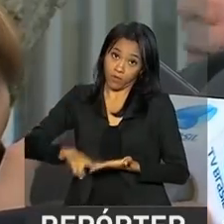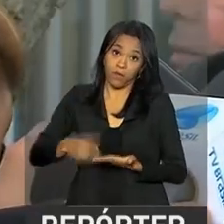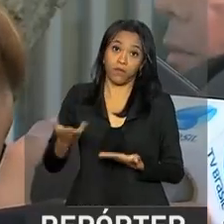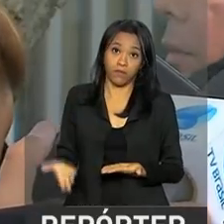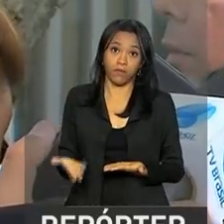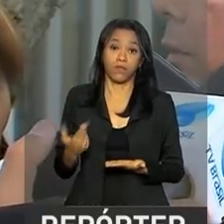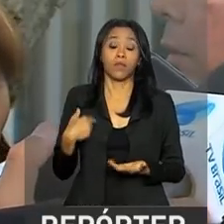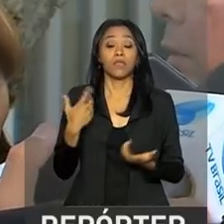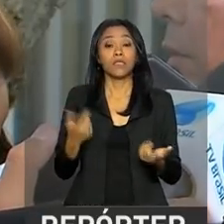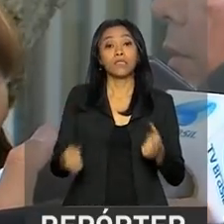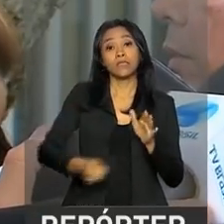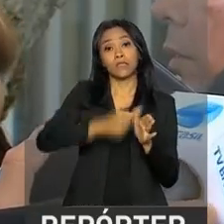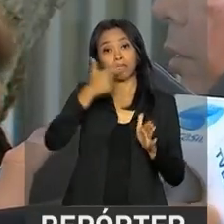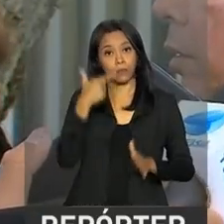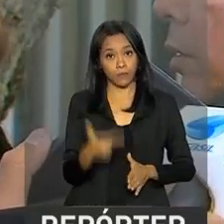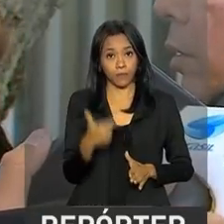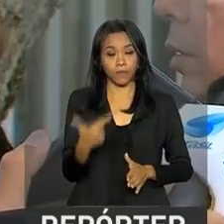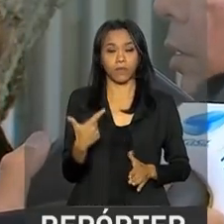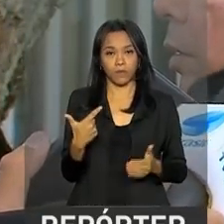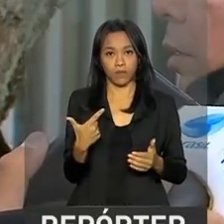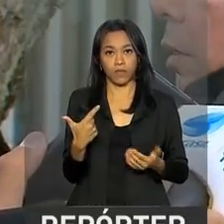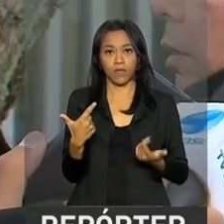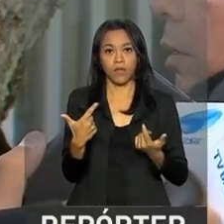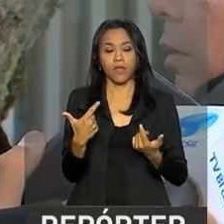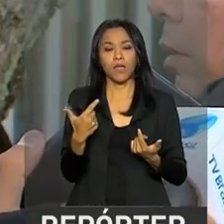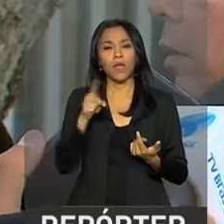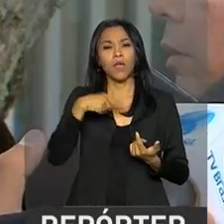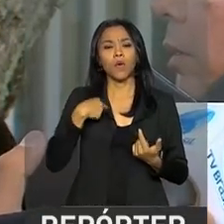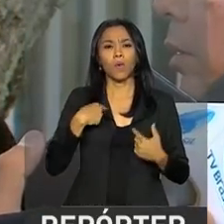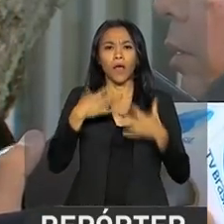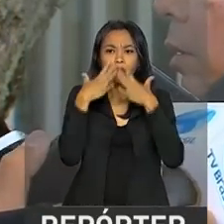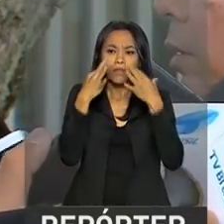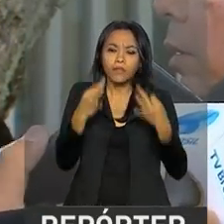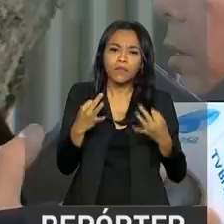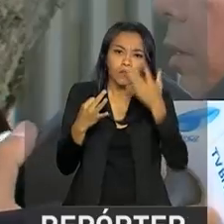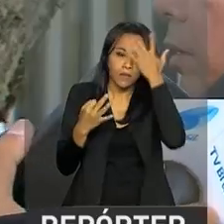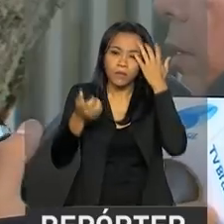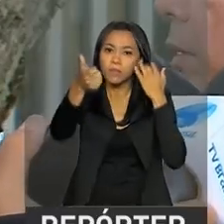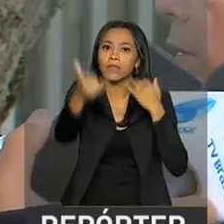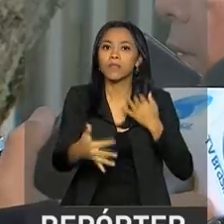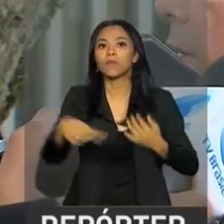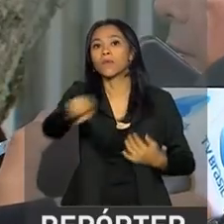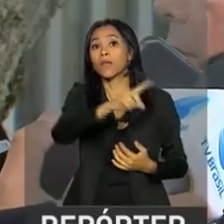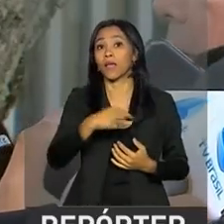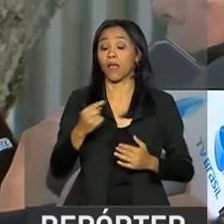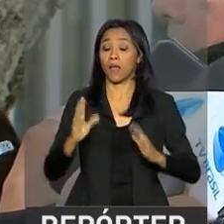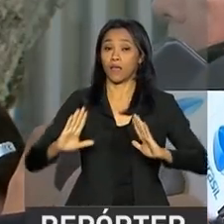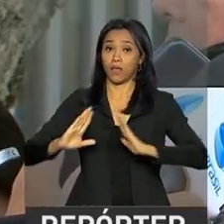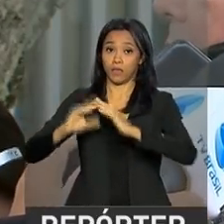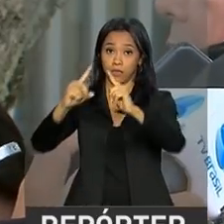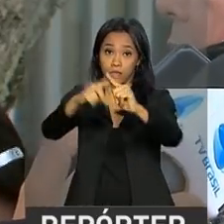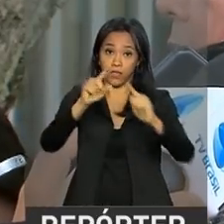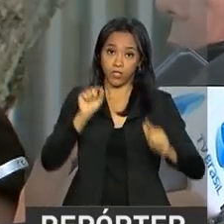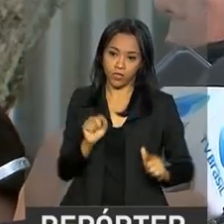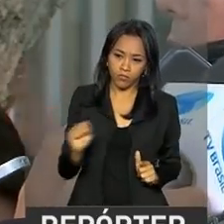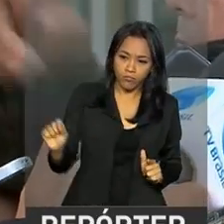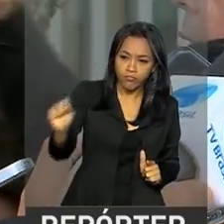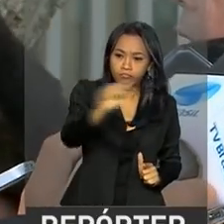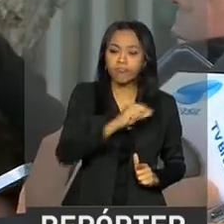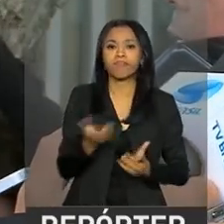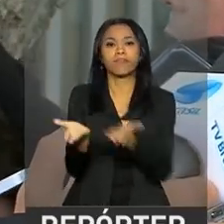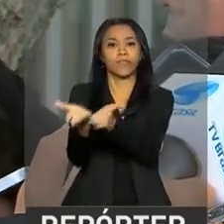segundo lugar eu chamava a atenção para o fato de que hoje as igrejas e nos templos evangélicos